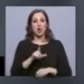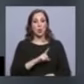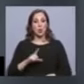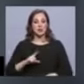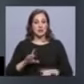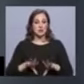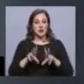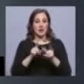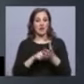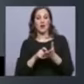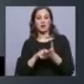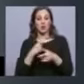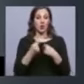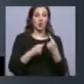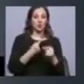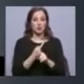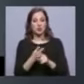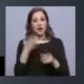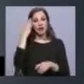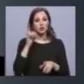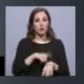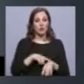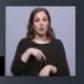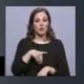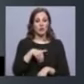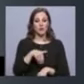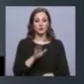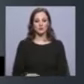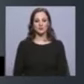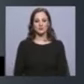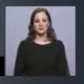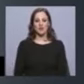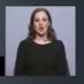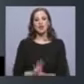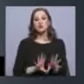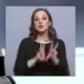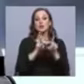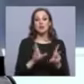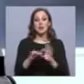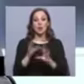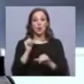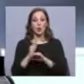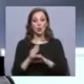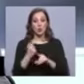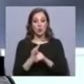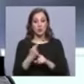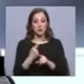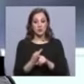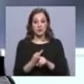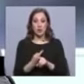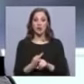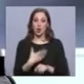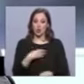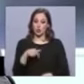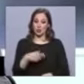faltam muitas coisas mas acho que com o tempo iremos anunciar o desenvolvimento está ligado a outro estamos aqui porque há